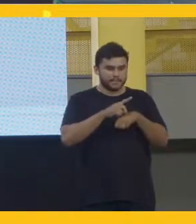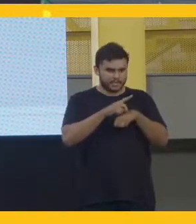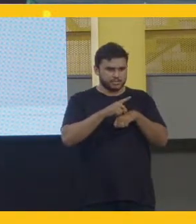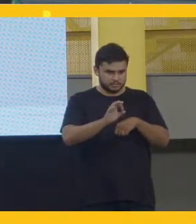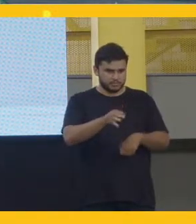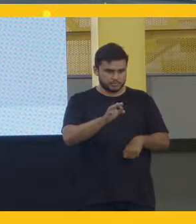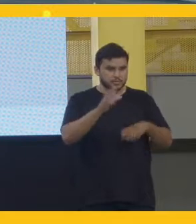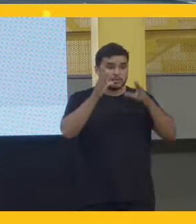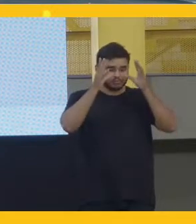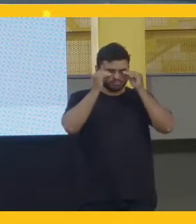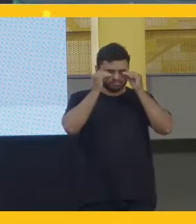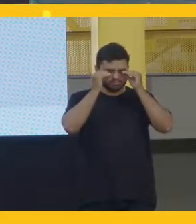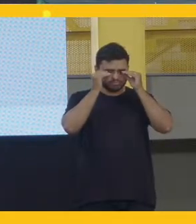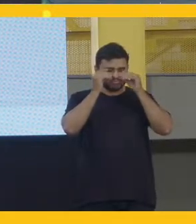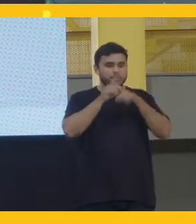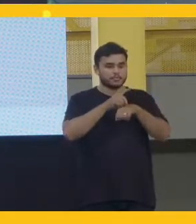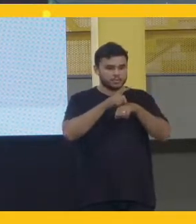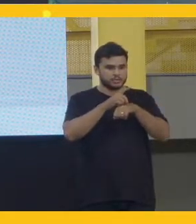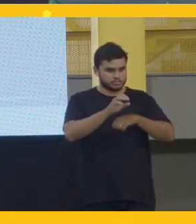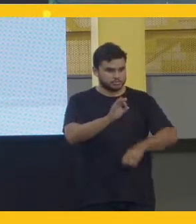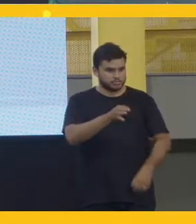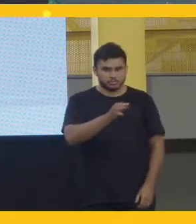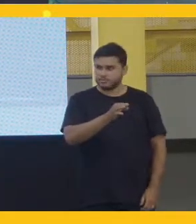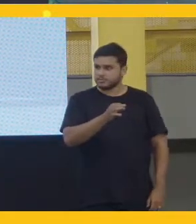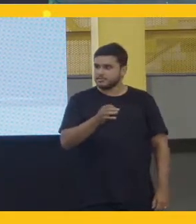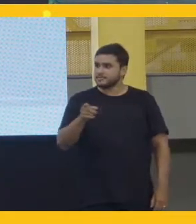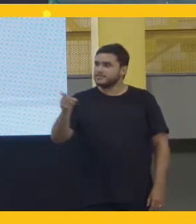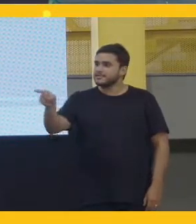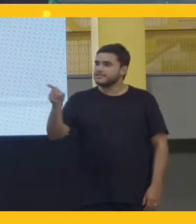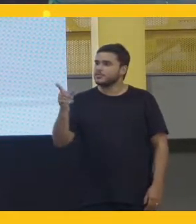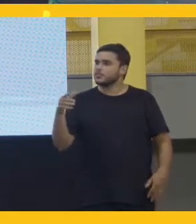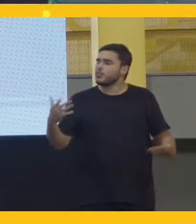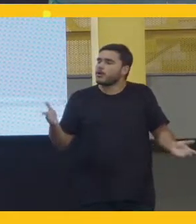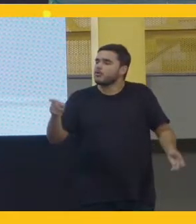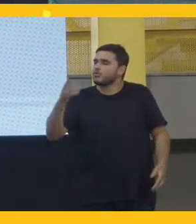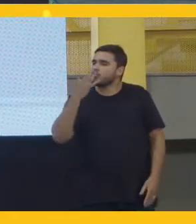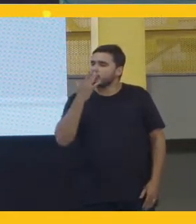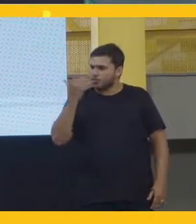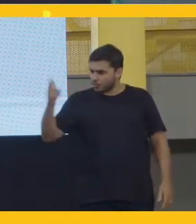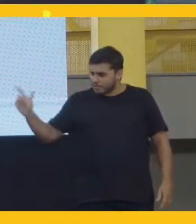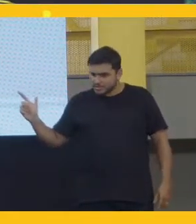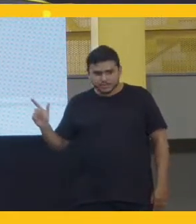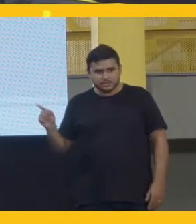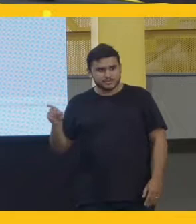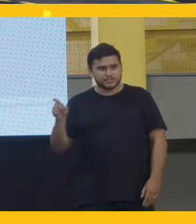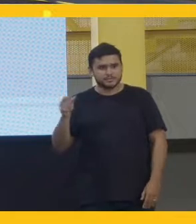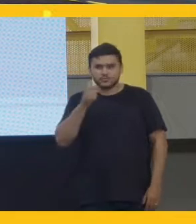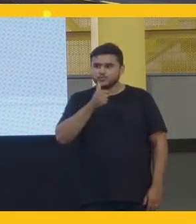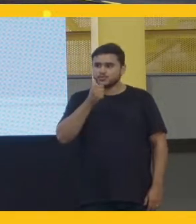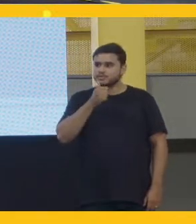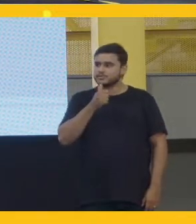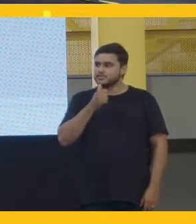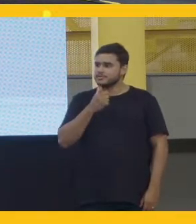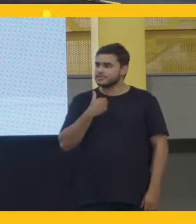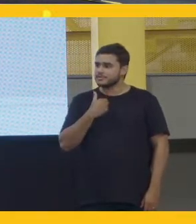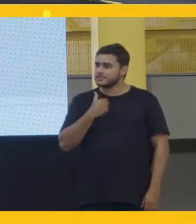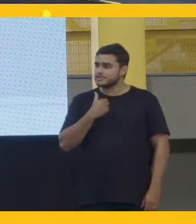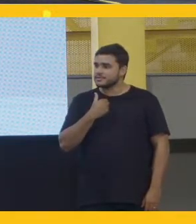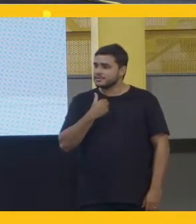Não é não? Tu enxerga outra coisa quando tu fecha os olhos. Mulher, o que, que tu tá tomando, mulher?